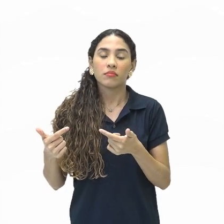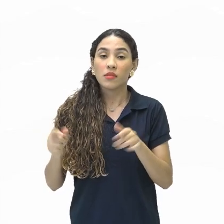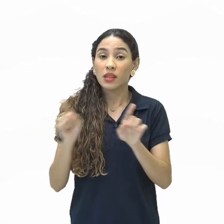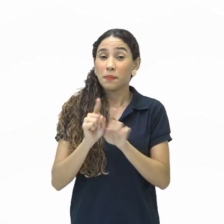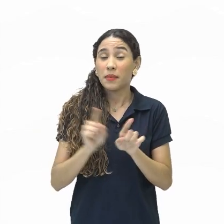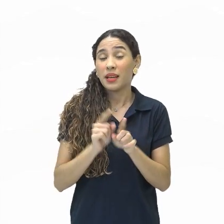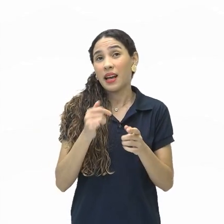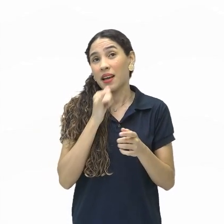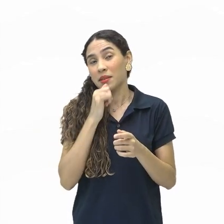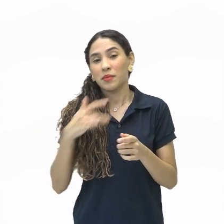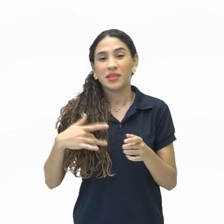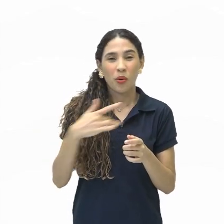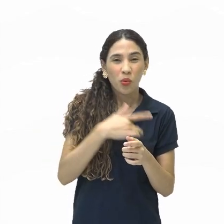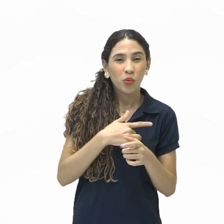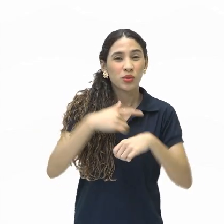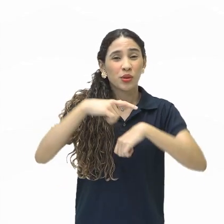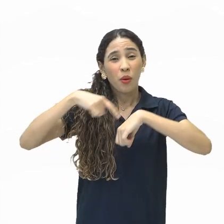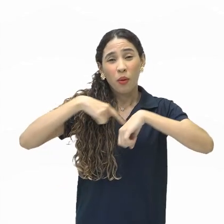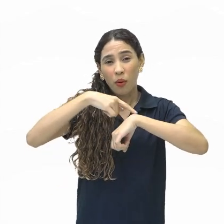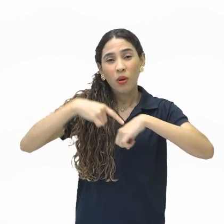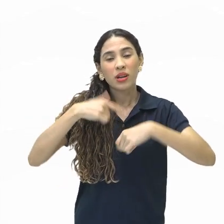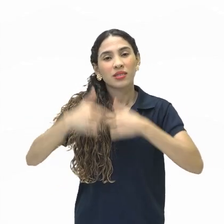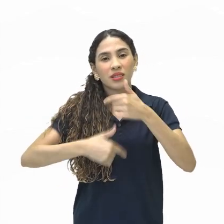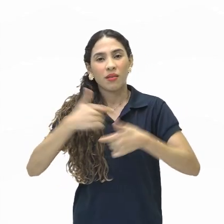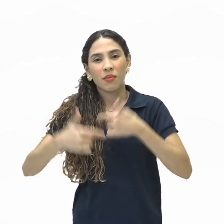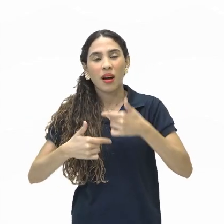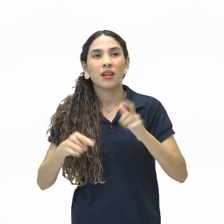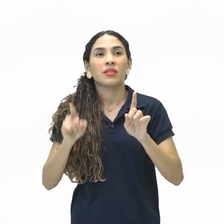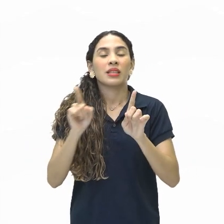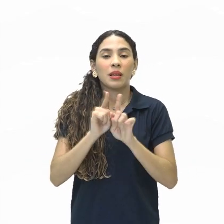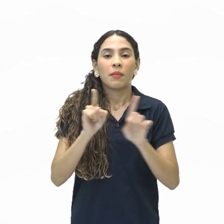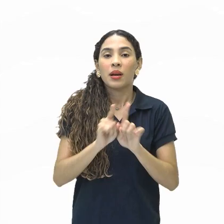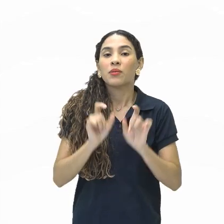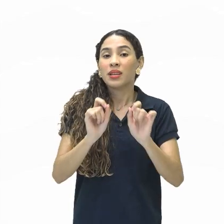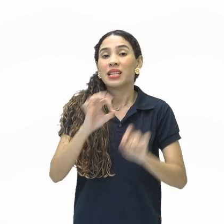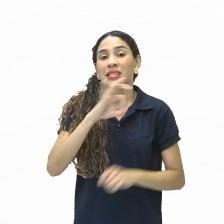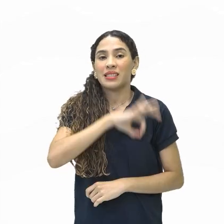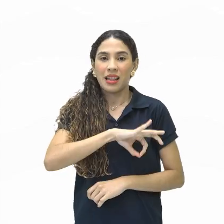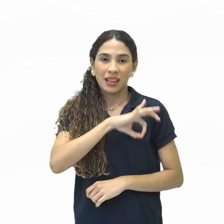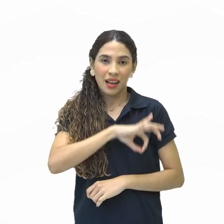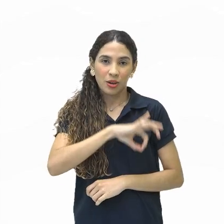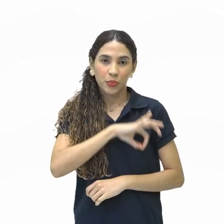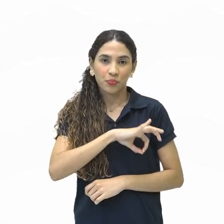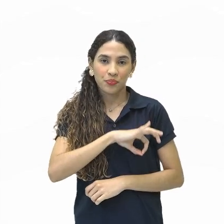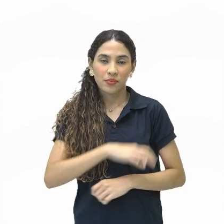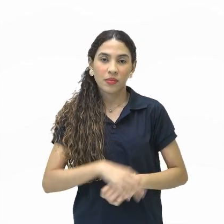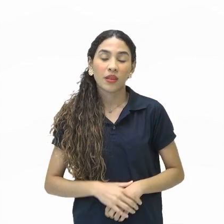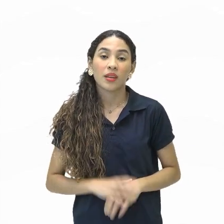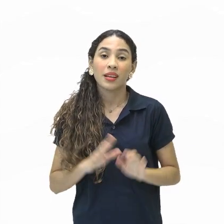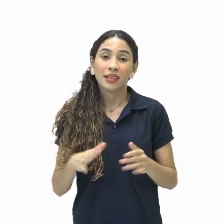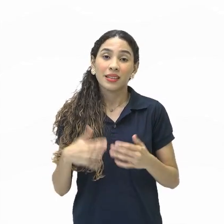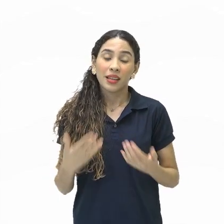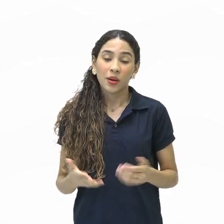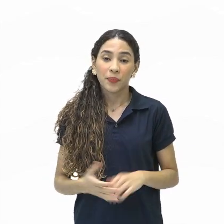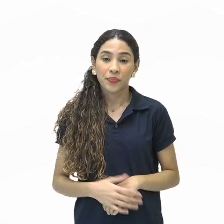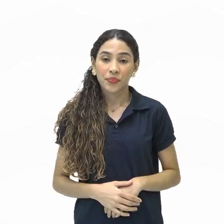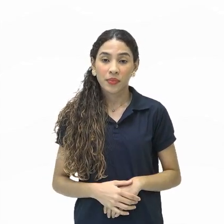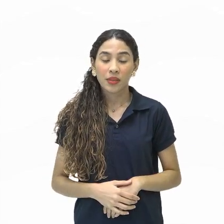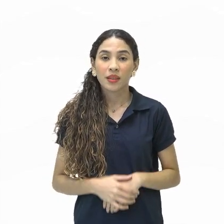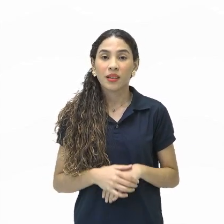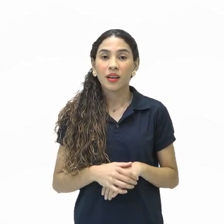sua saúde, do tempo de trabalho, a questão também do salário. Então,